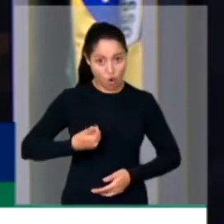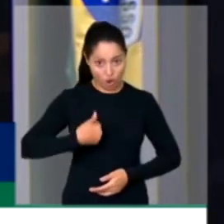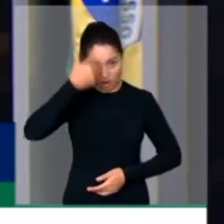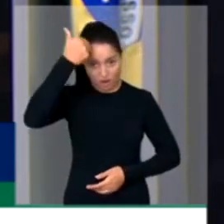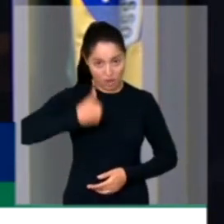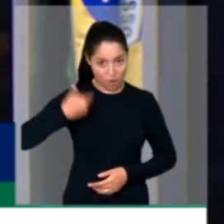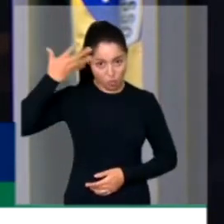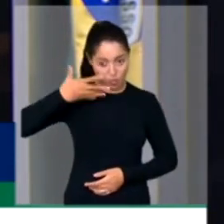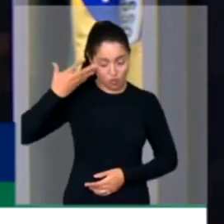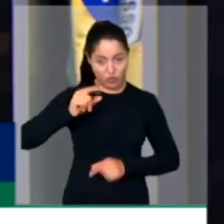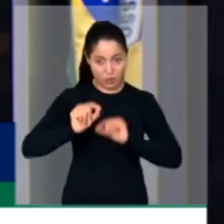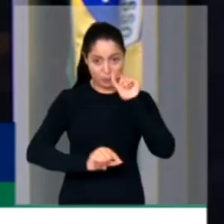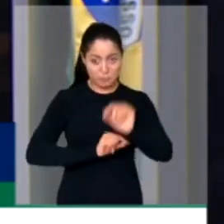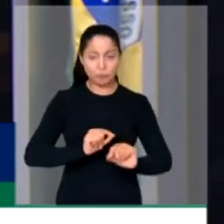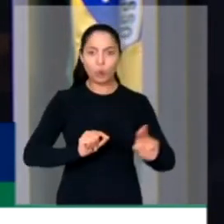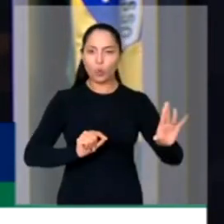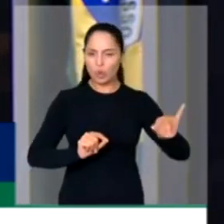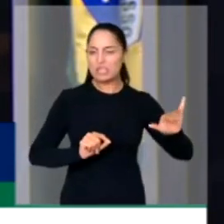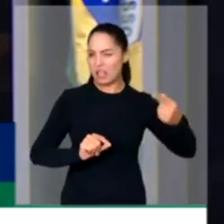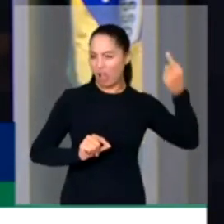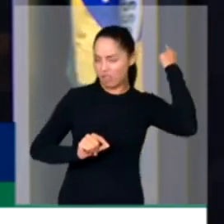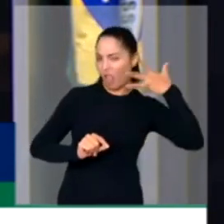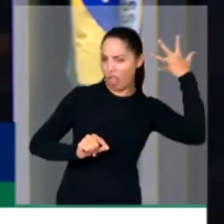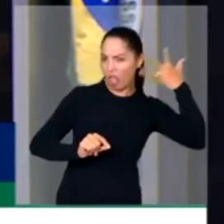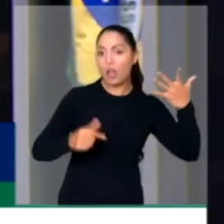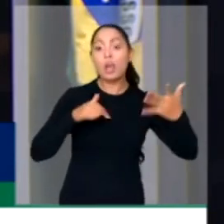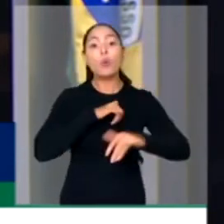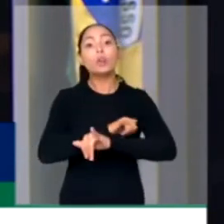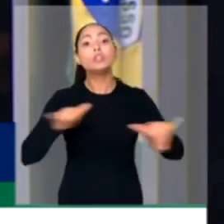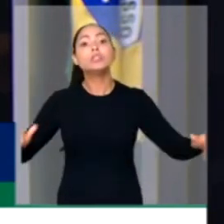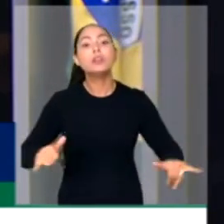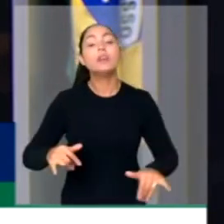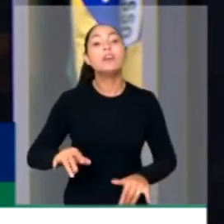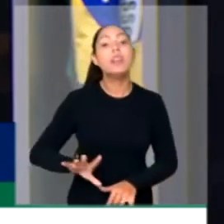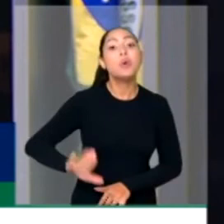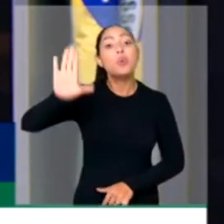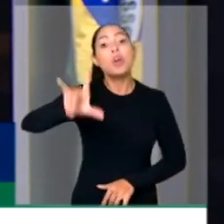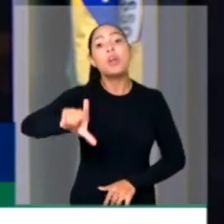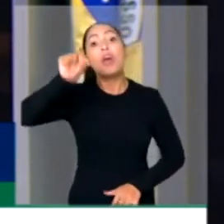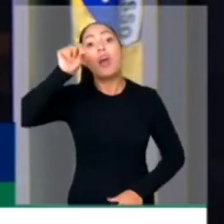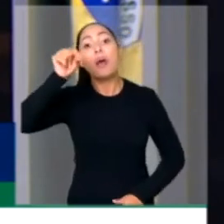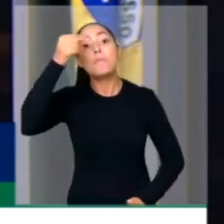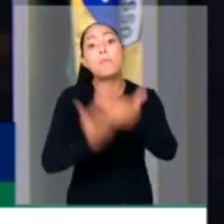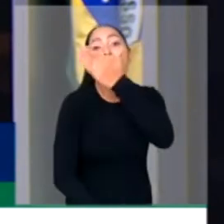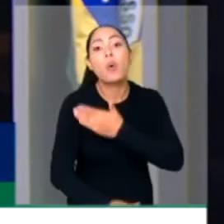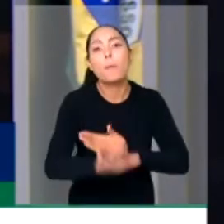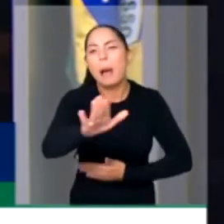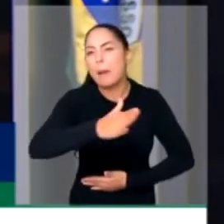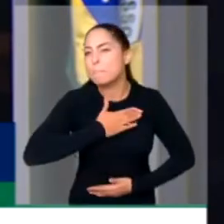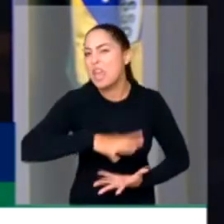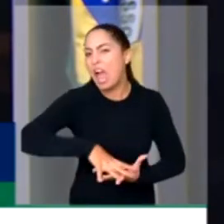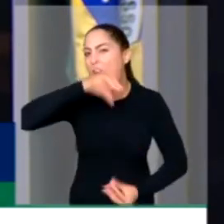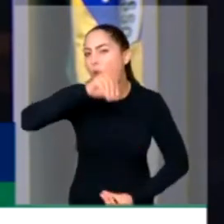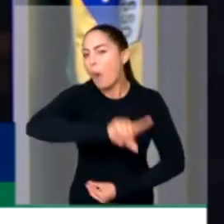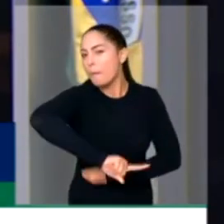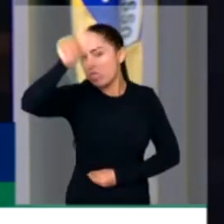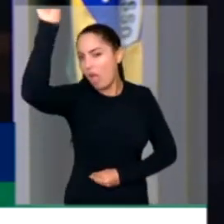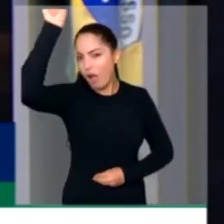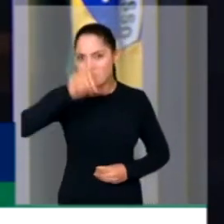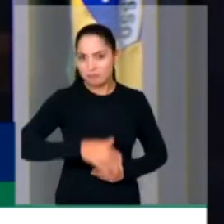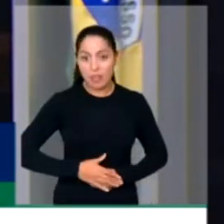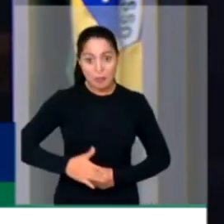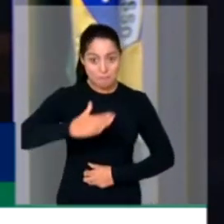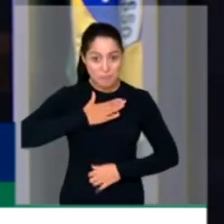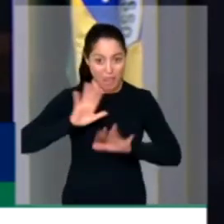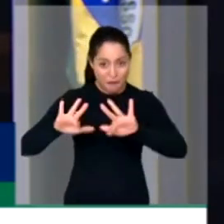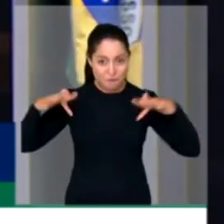palavras. Prefiro perder uma eleição do que perder a minha alma. Prefiro perder uma eleição do que manchar o nome da minha